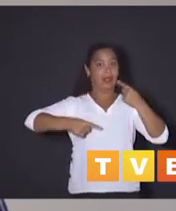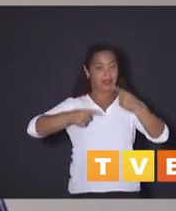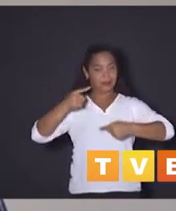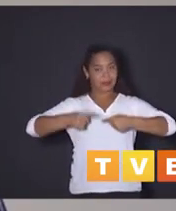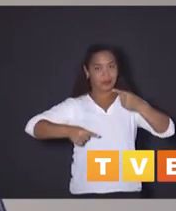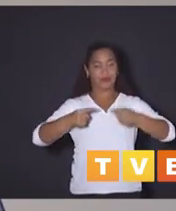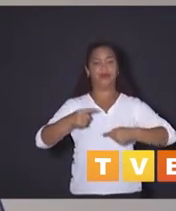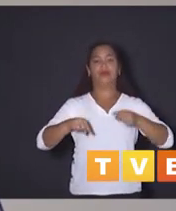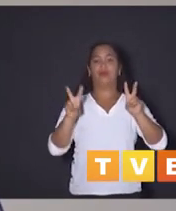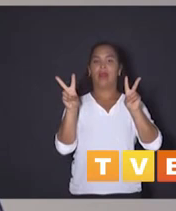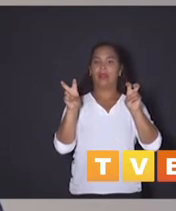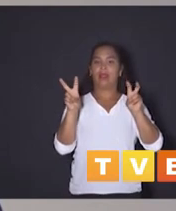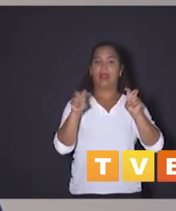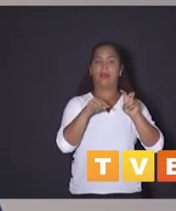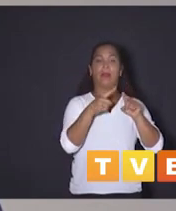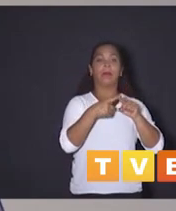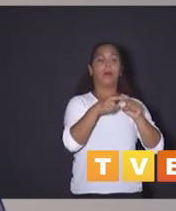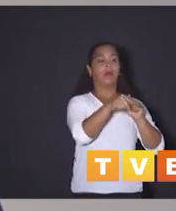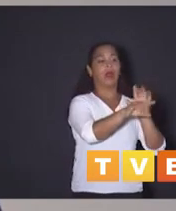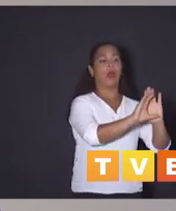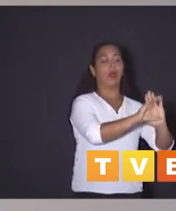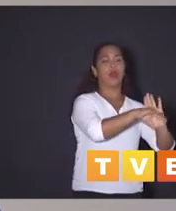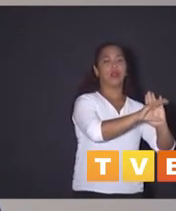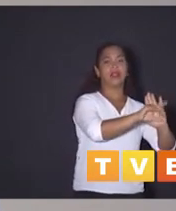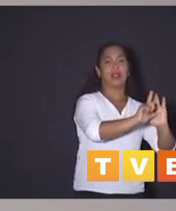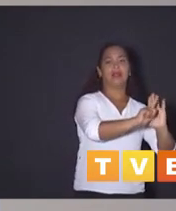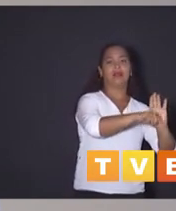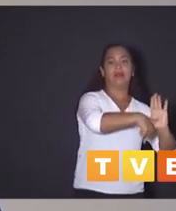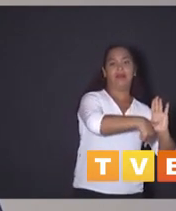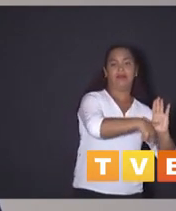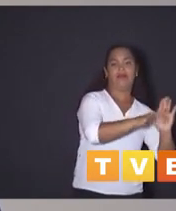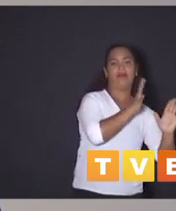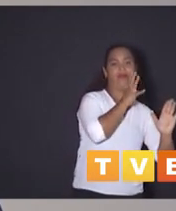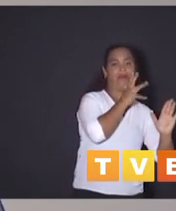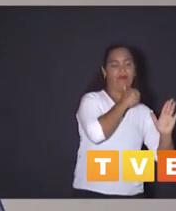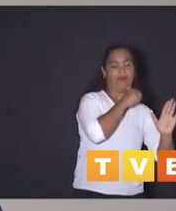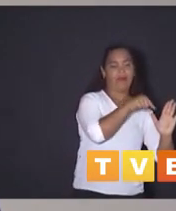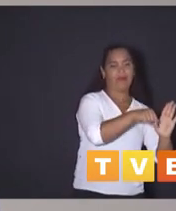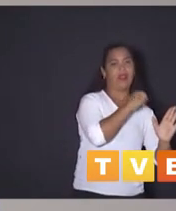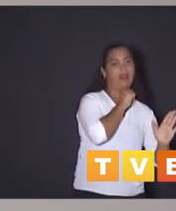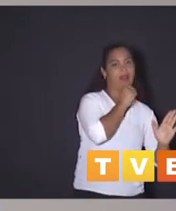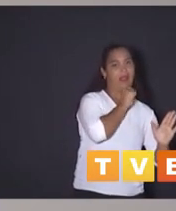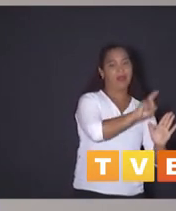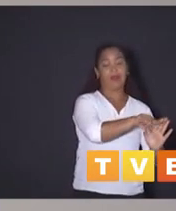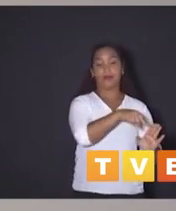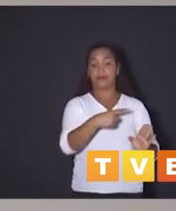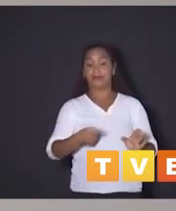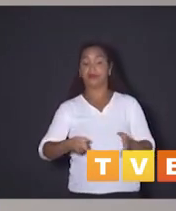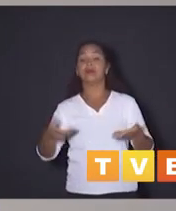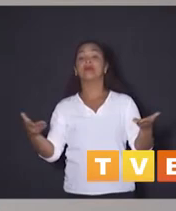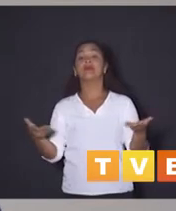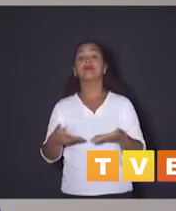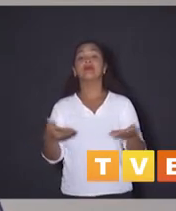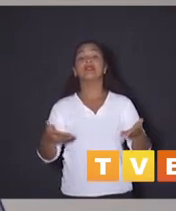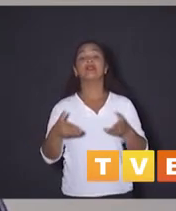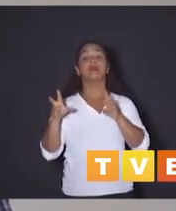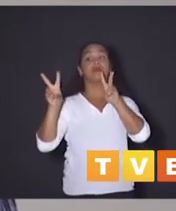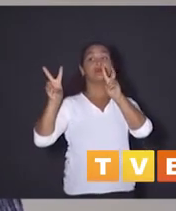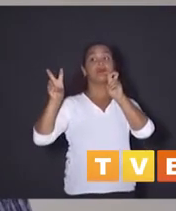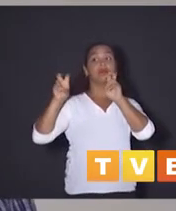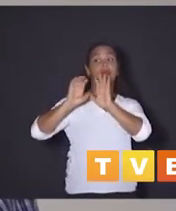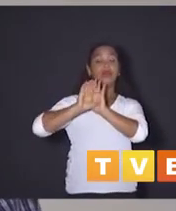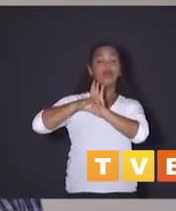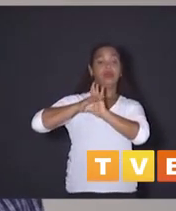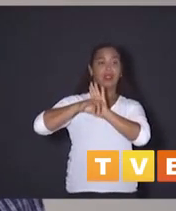é de um conceito mais contemporâneo sobre o meio rural ou seja é um lugar que tem gente igualmente aquele que